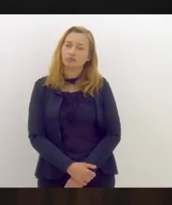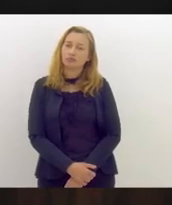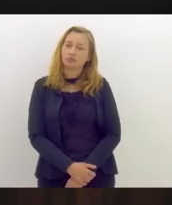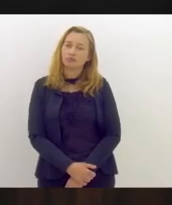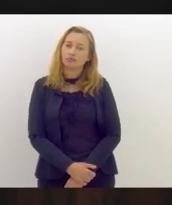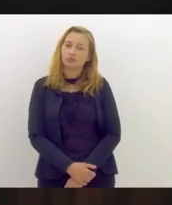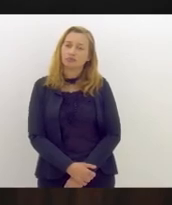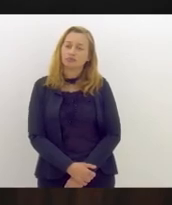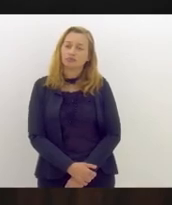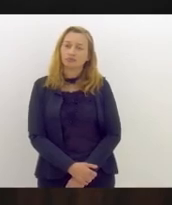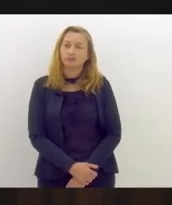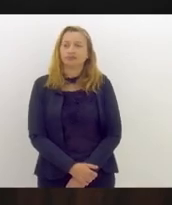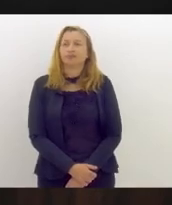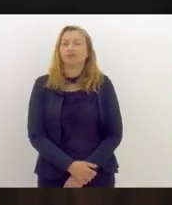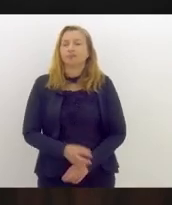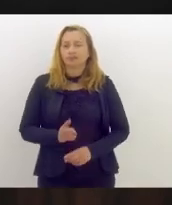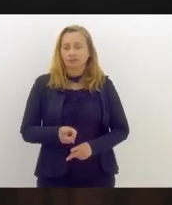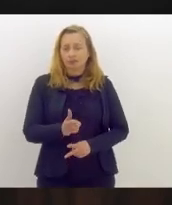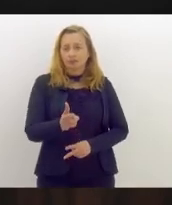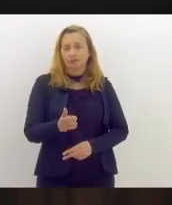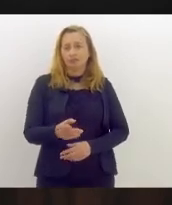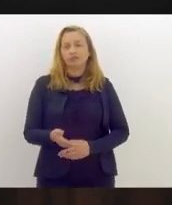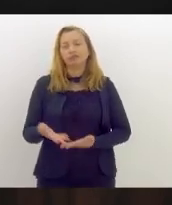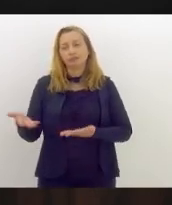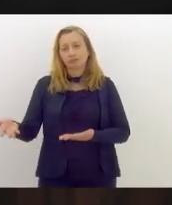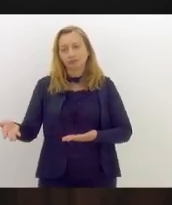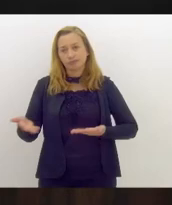dando prosseguimento convido